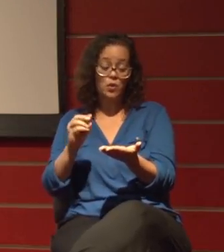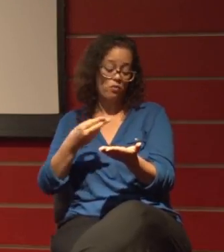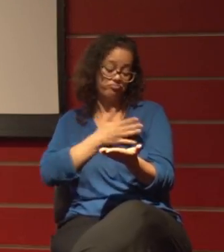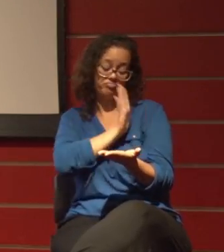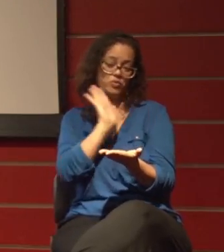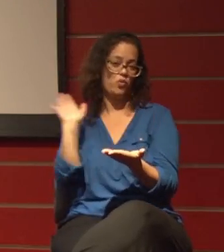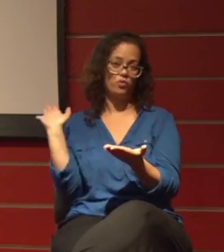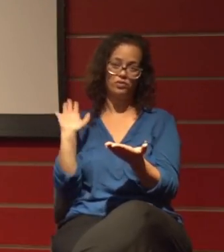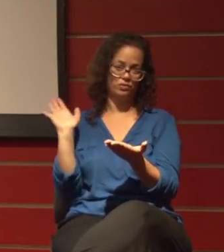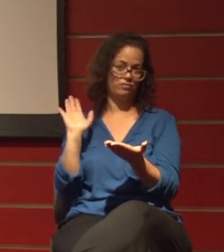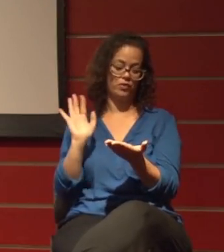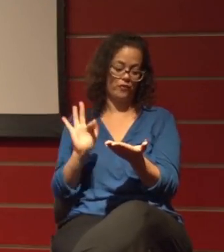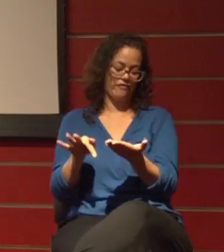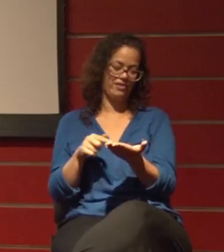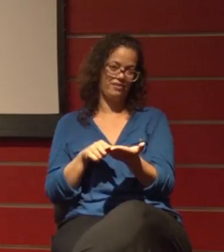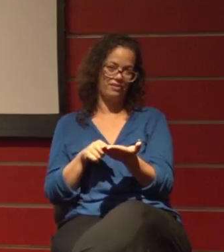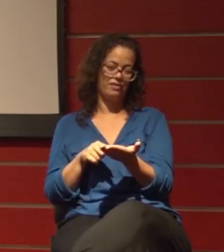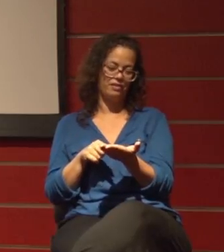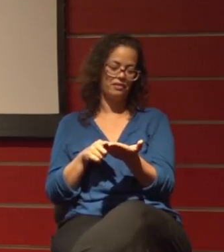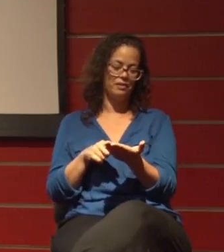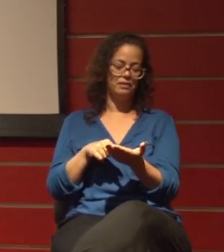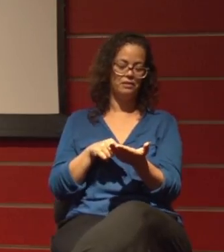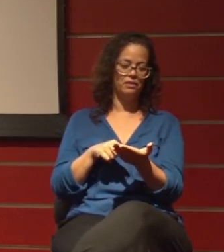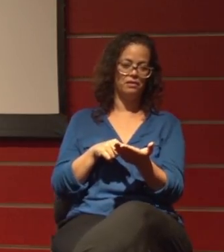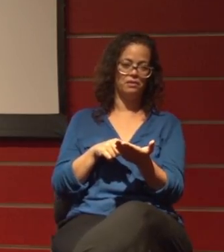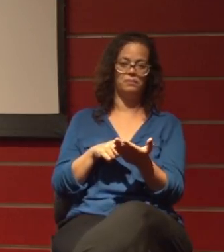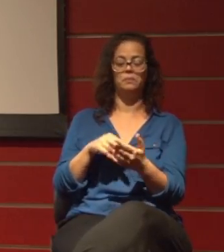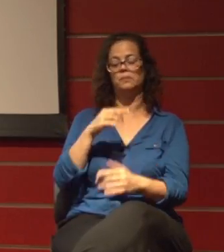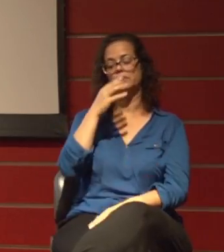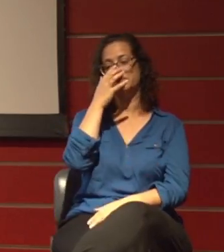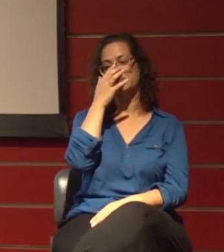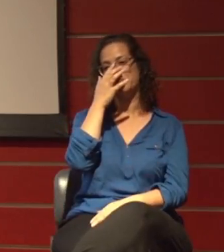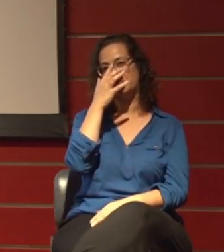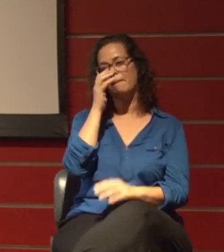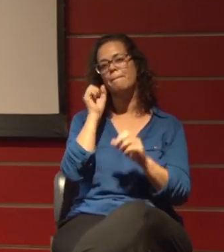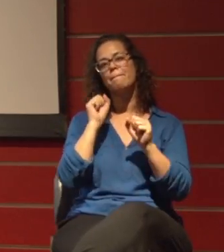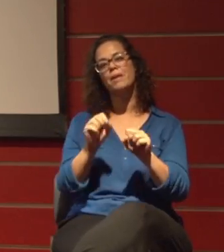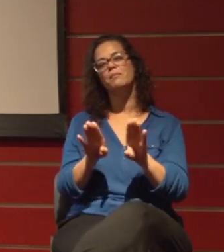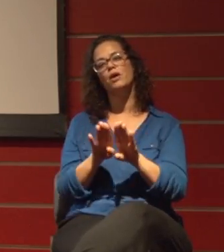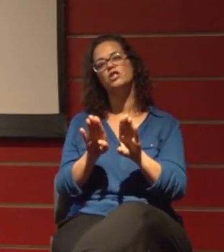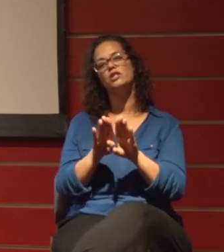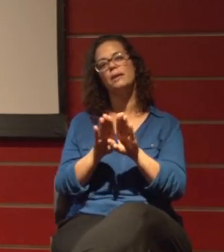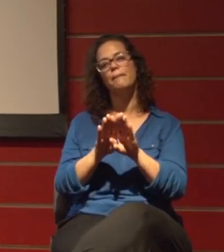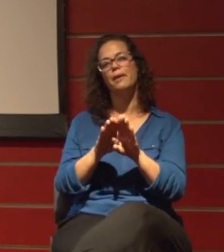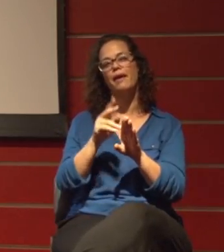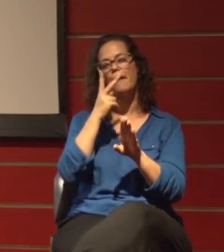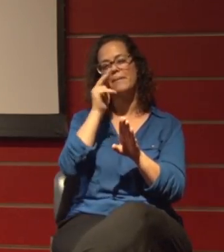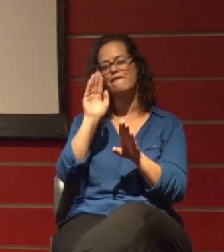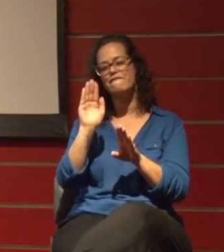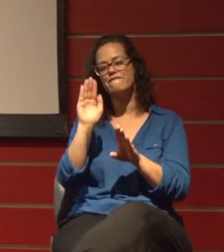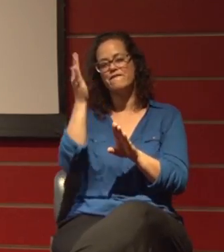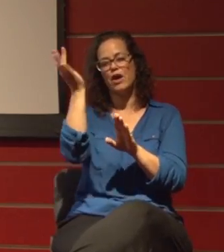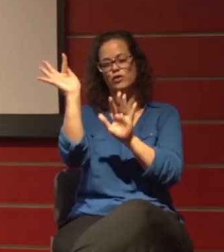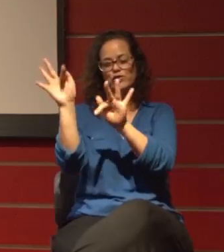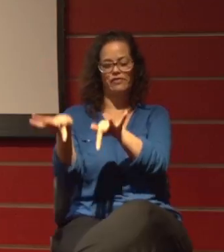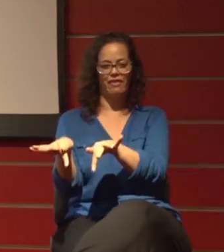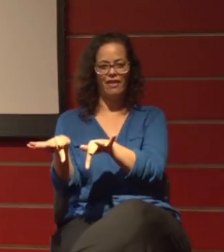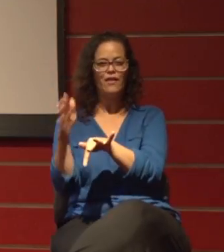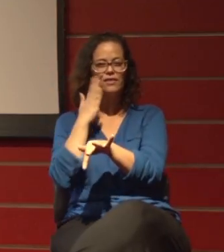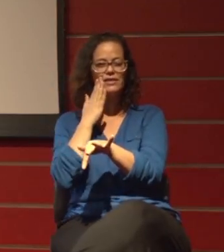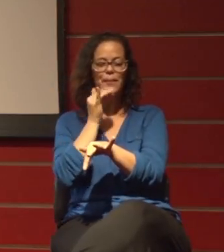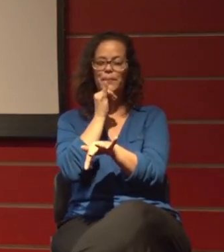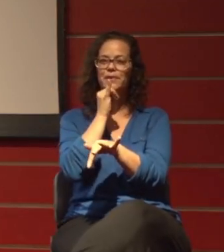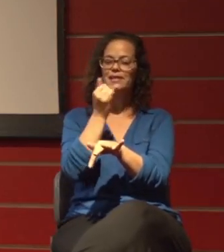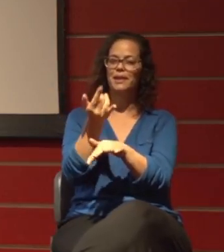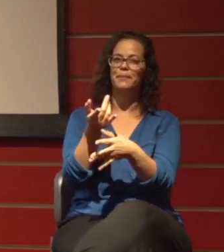de onde ele Ele termina né Eh pode-se trabalhar com falsos finais para aumentar a tensão Sabe aquela